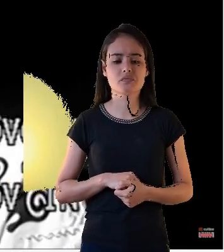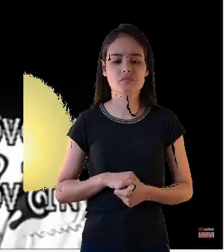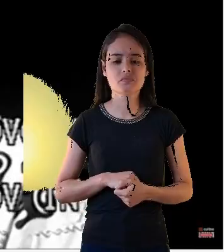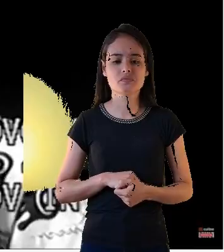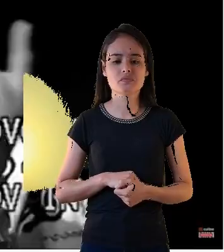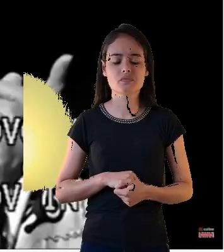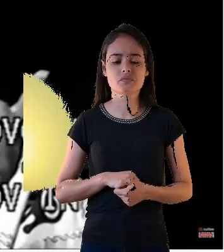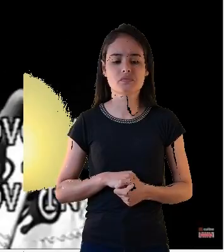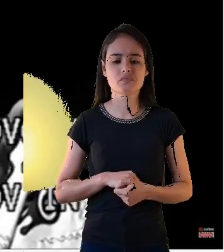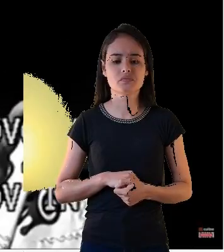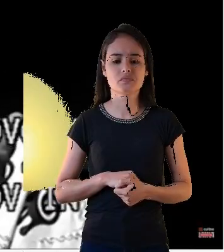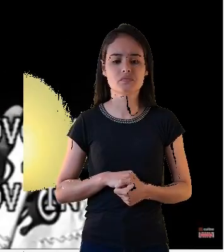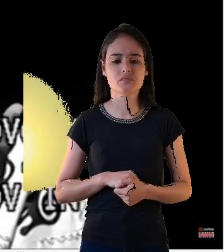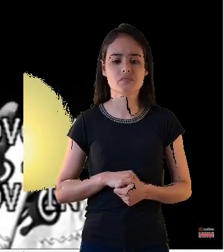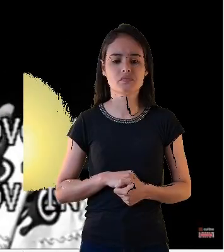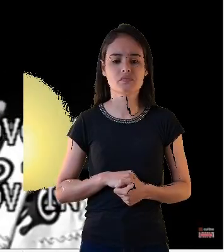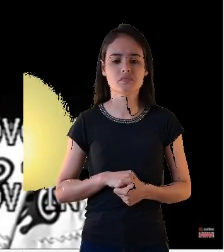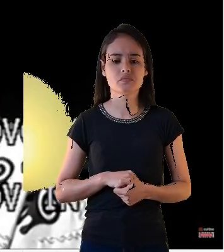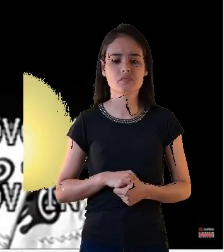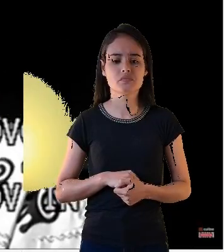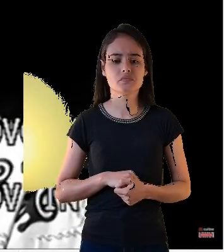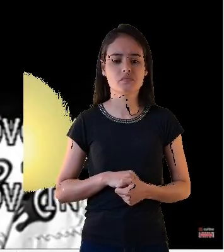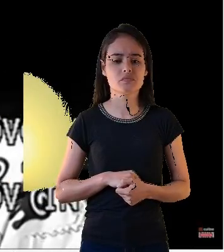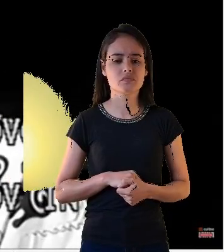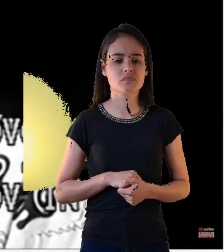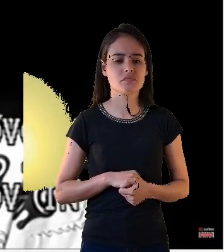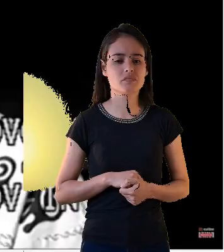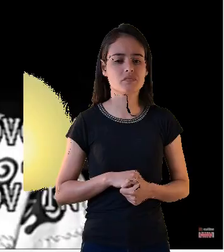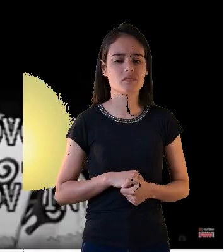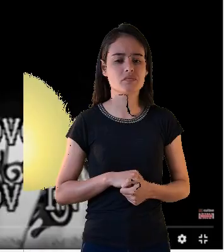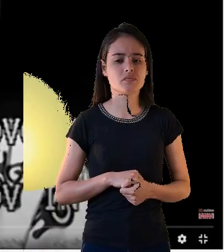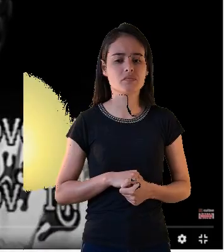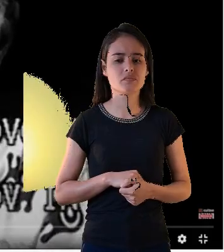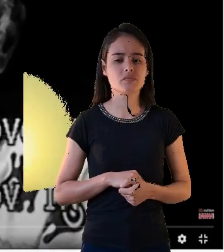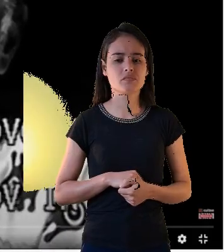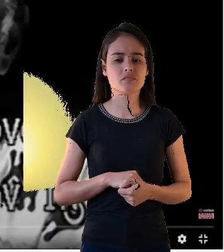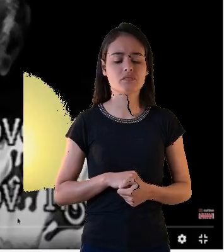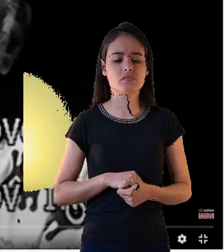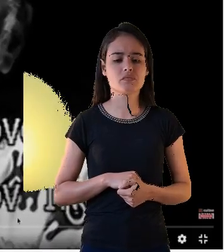ouvia no ouvido e passaria para o outro, porque realmente,